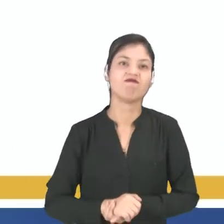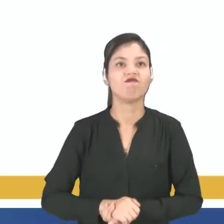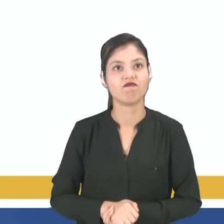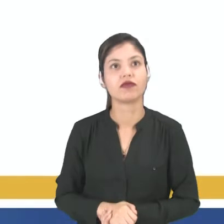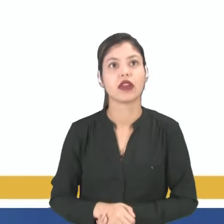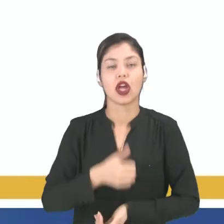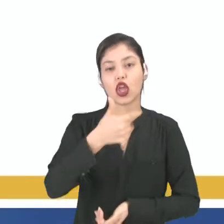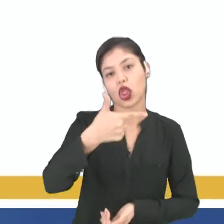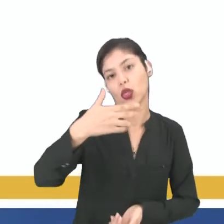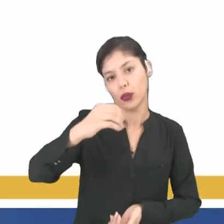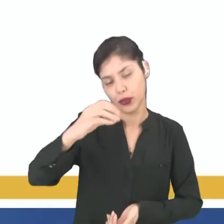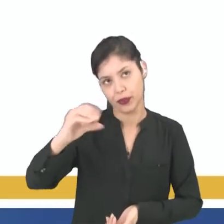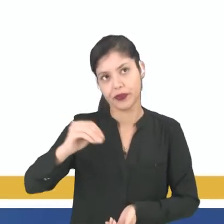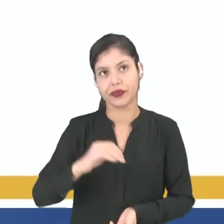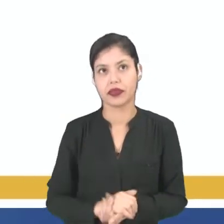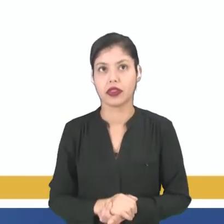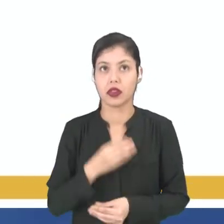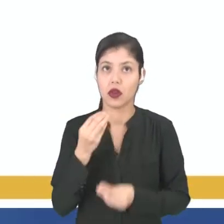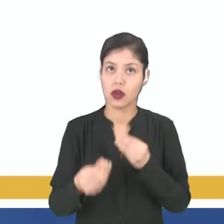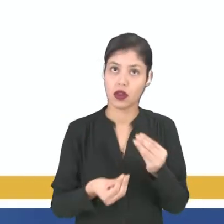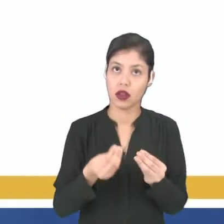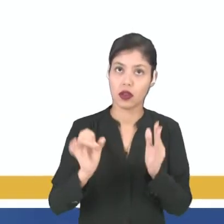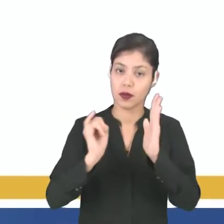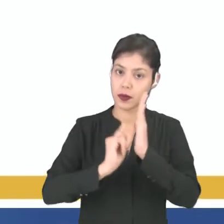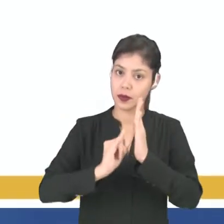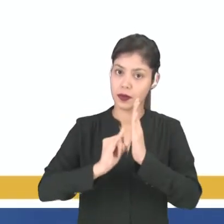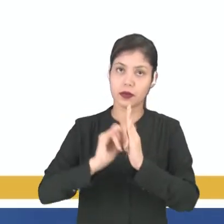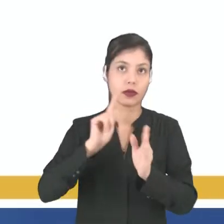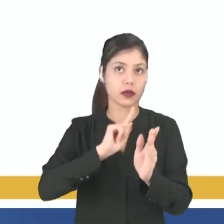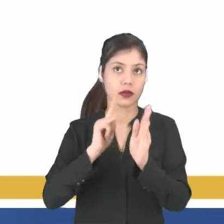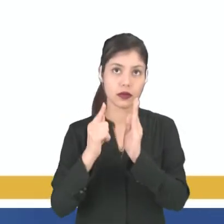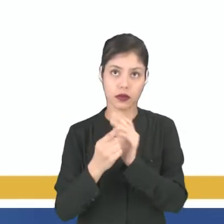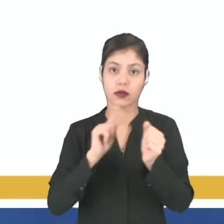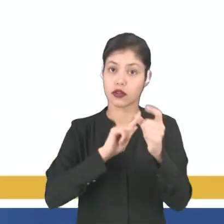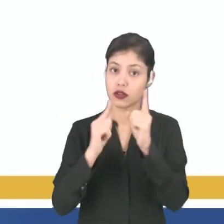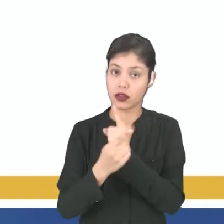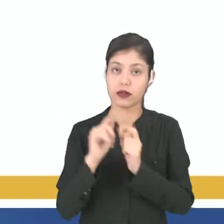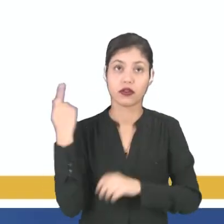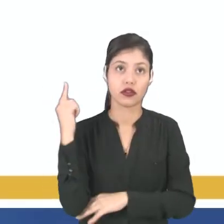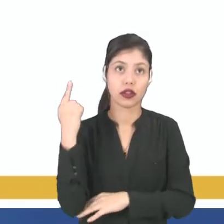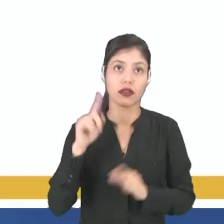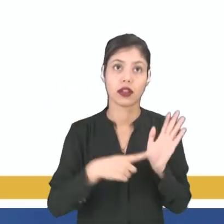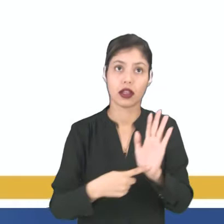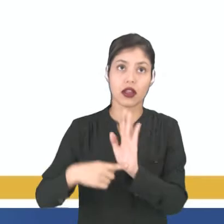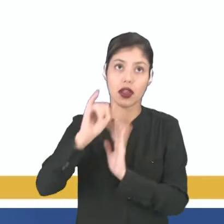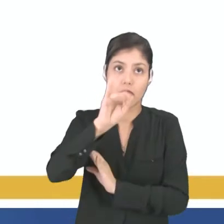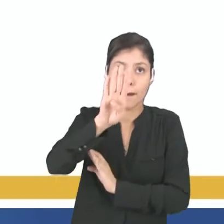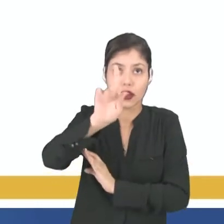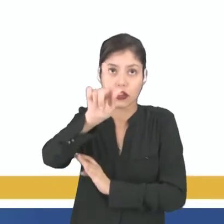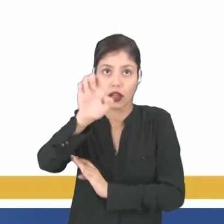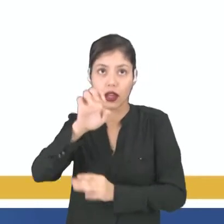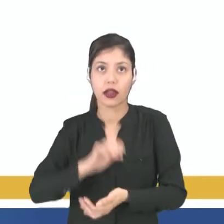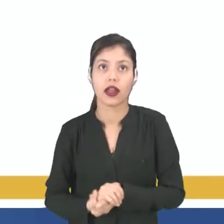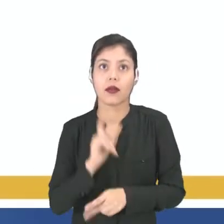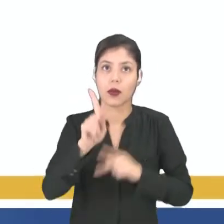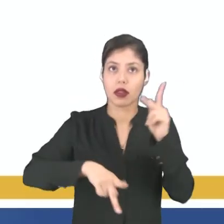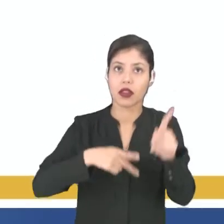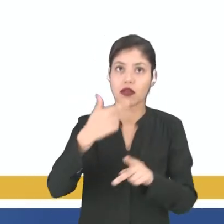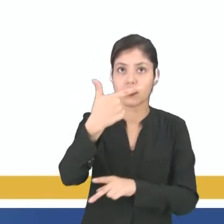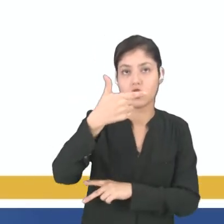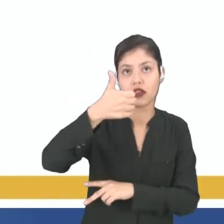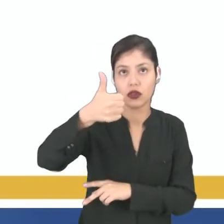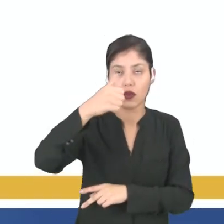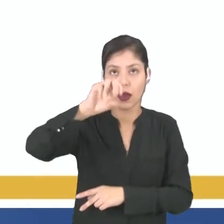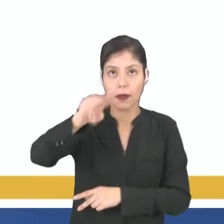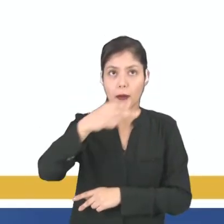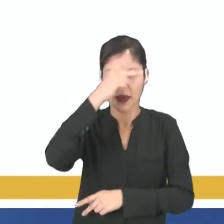E em 2000, conforme dados do Instituto de Geografia e Estatística, IBGE, a população da Amazônia é de